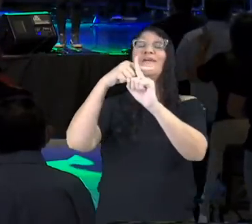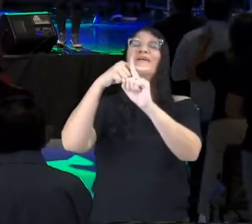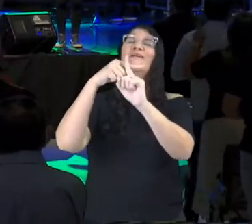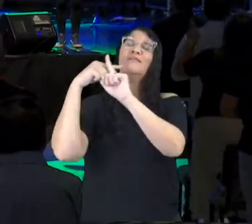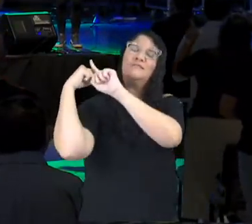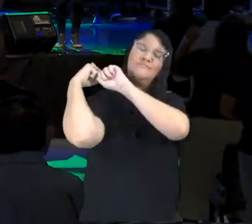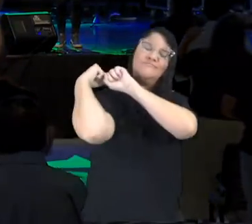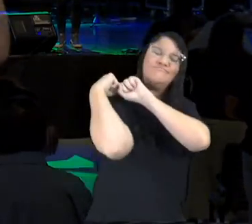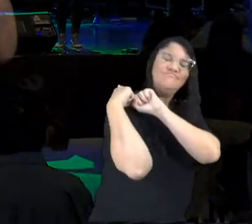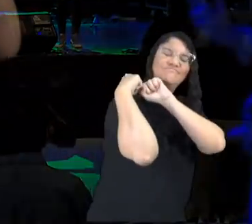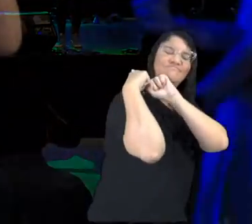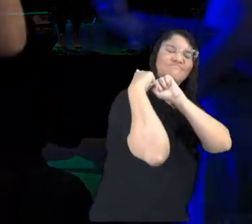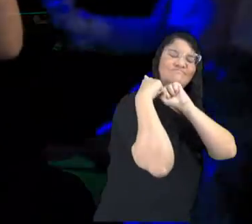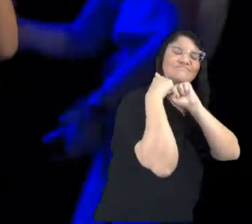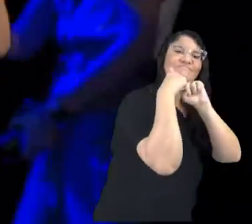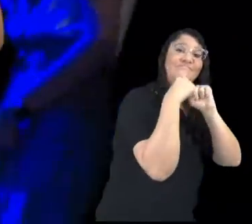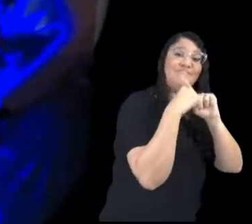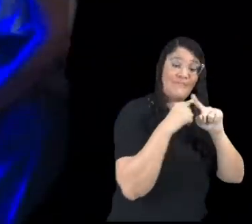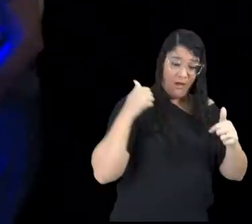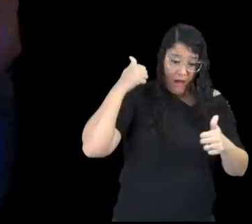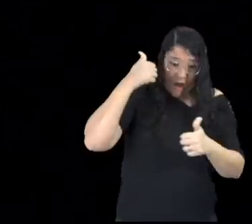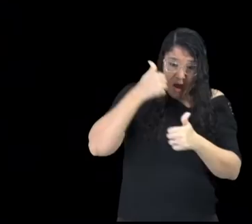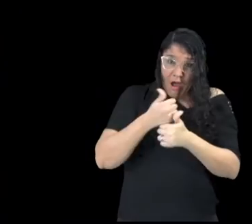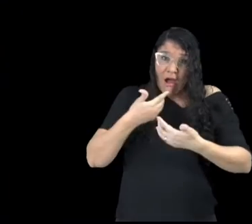lugar, a minha cruz